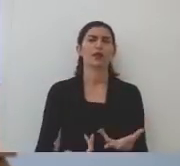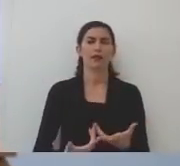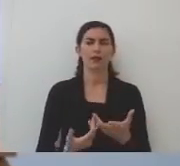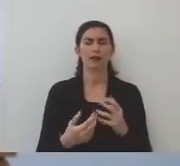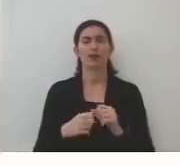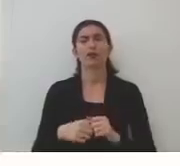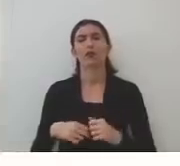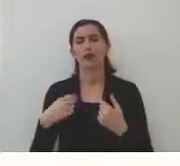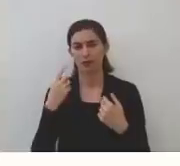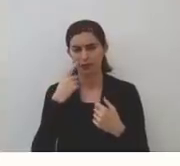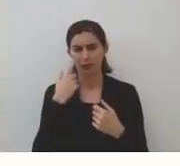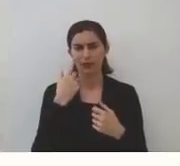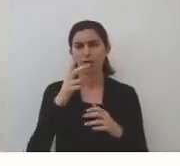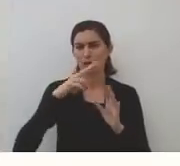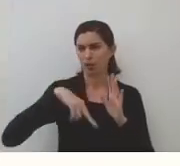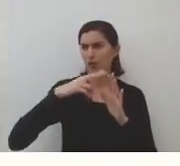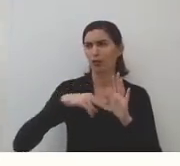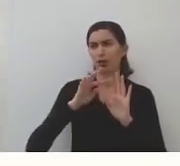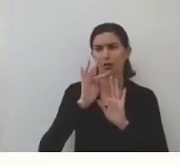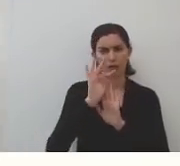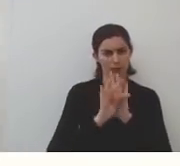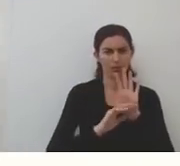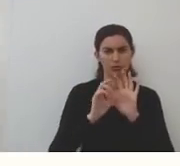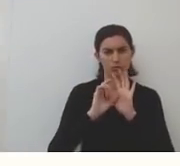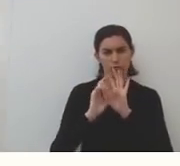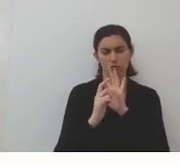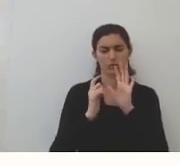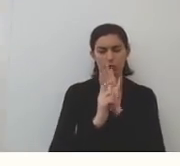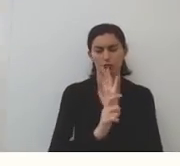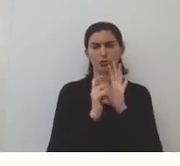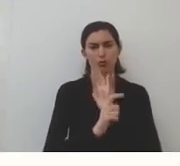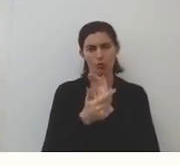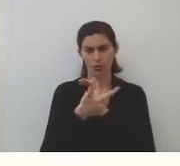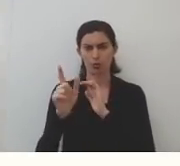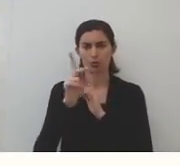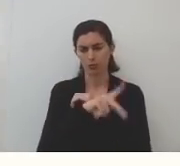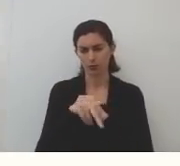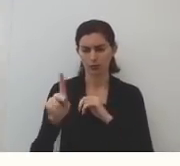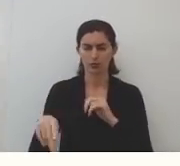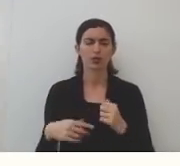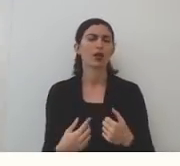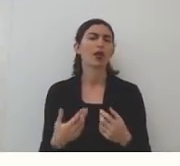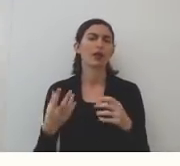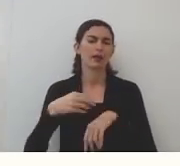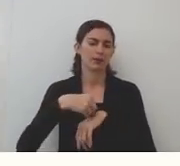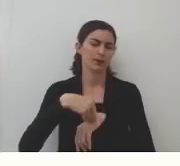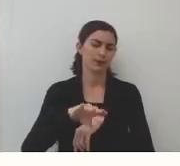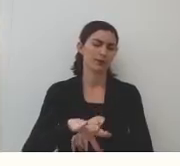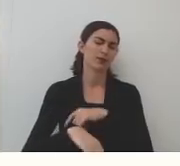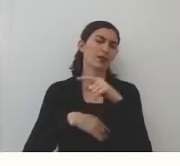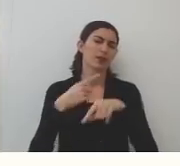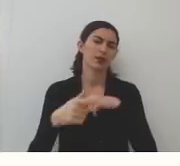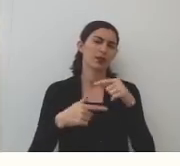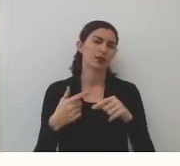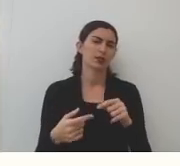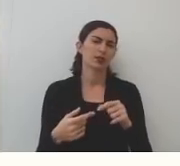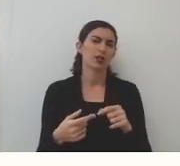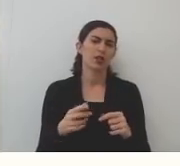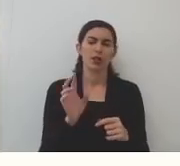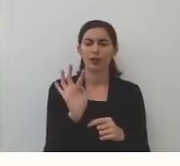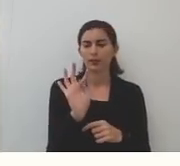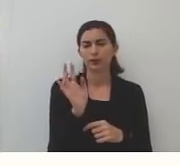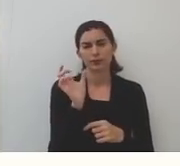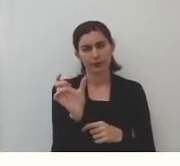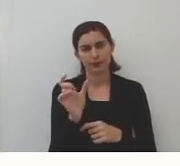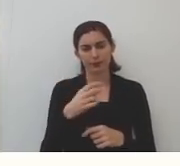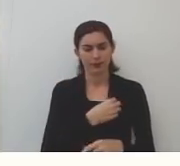aí, vamos ler esse textinho, que é aí mais outro professor, em que ele trabalha até mesmo um termo do